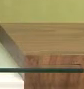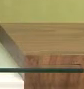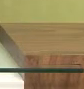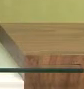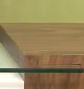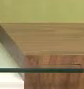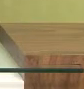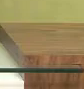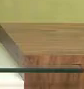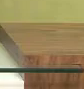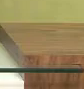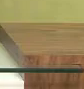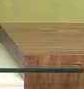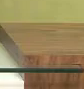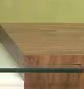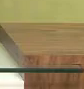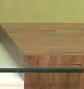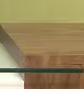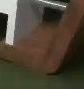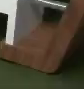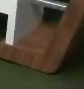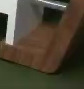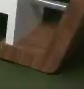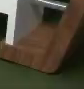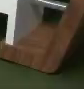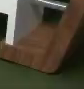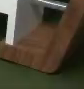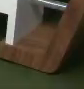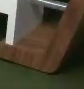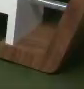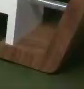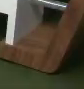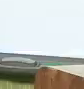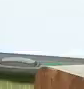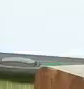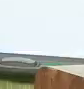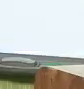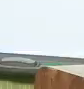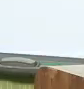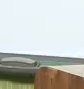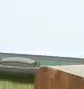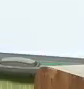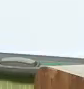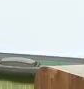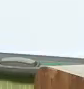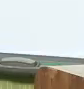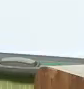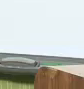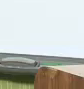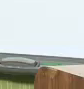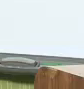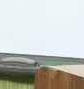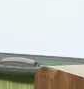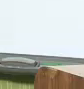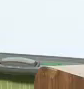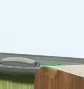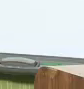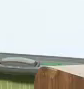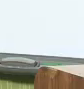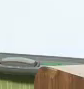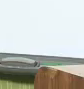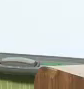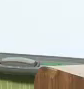e o lucro presumido. Ok. Gente, lucro real e presumido, a gente vai para a tela expor um pouco mais, mas